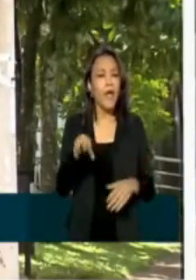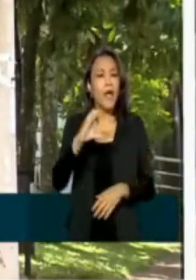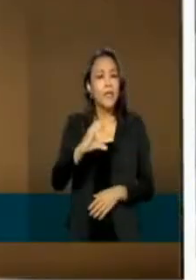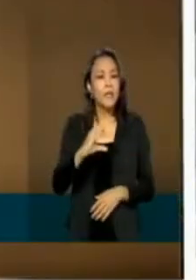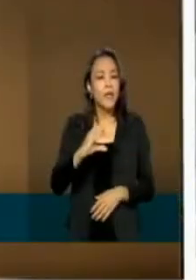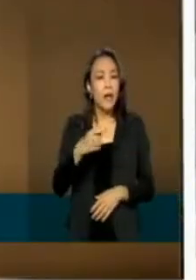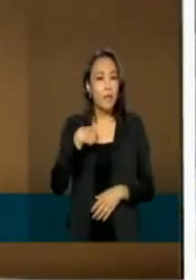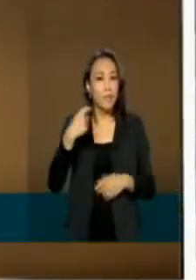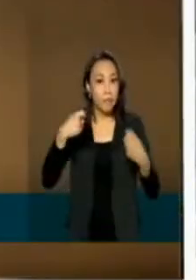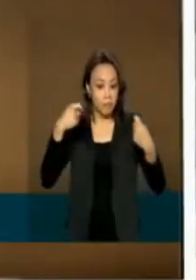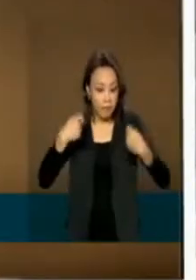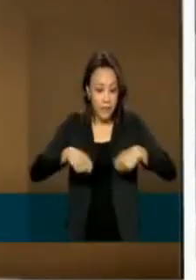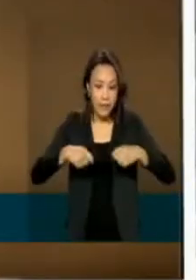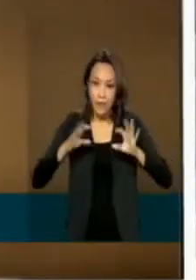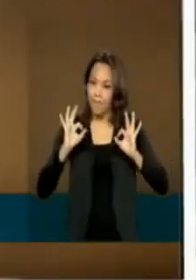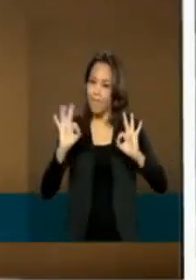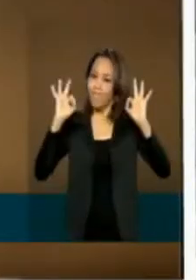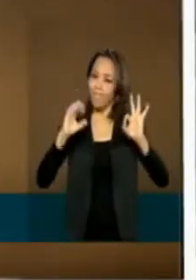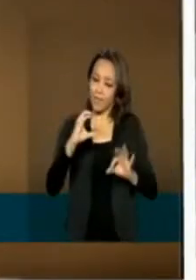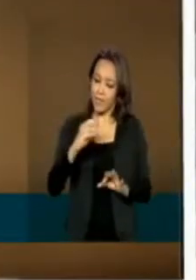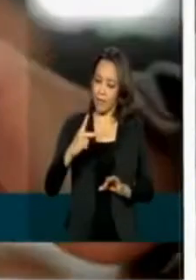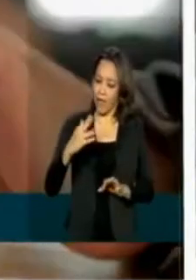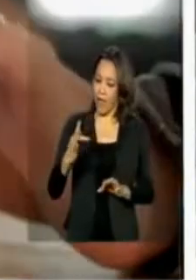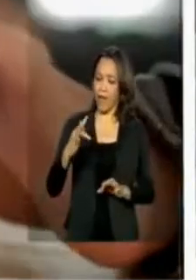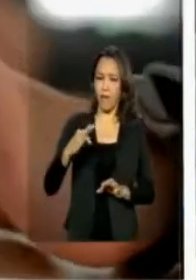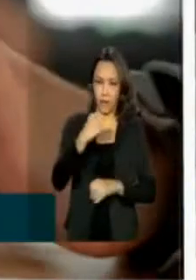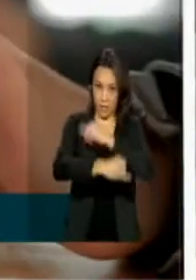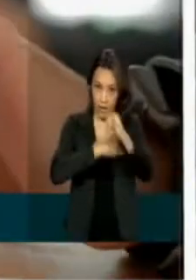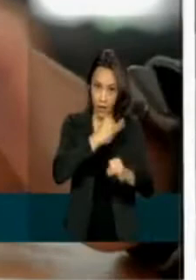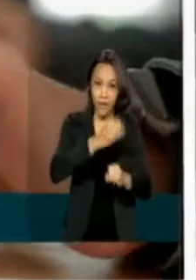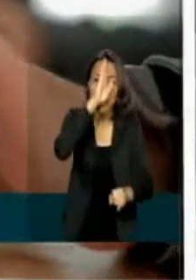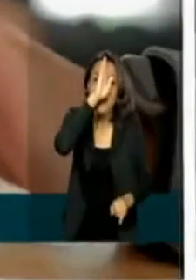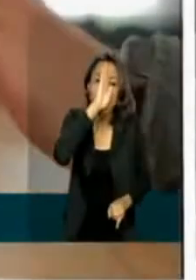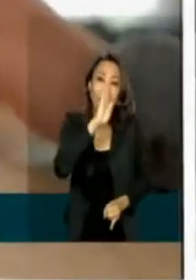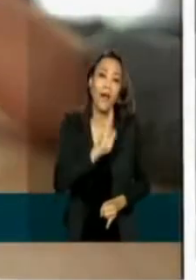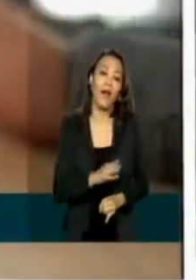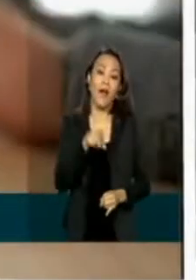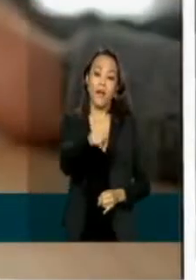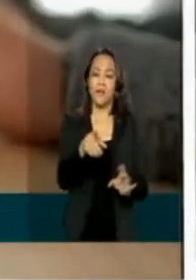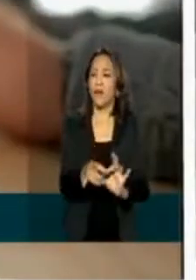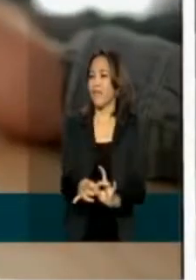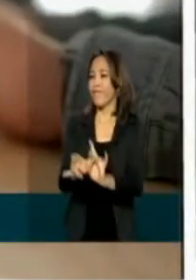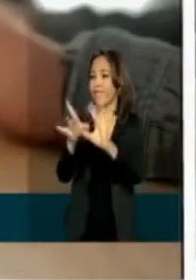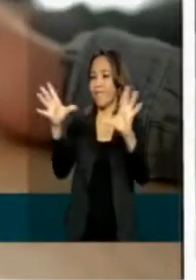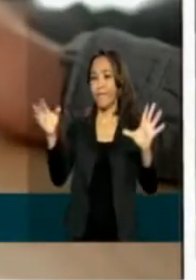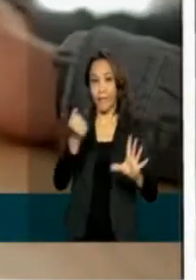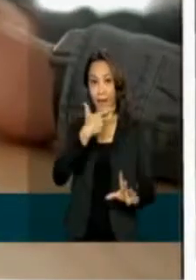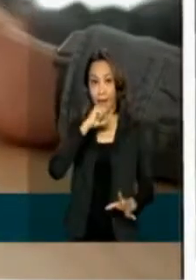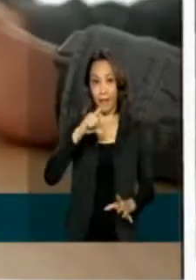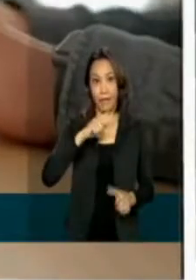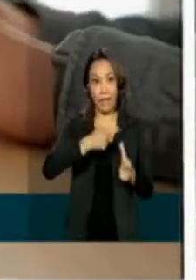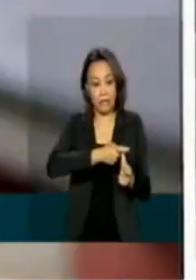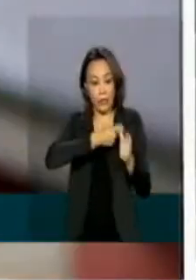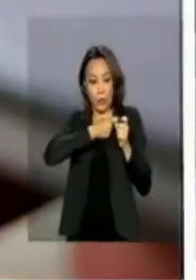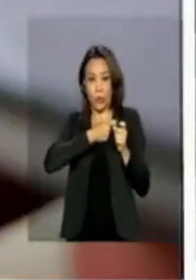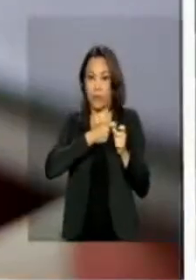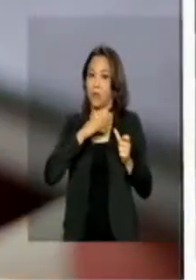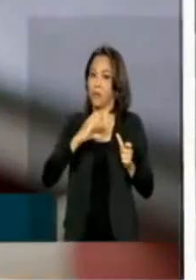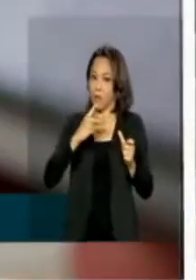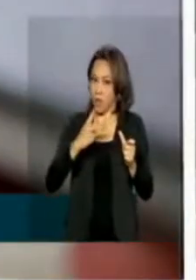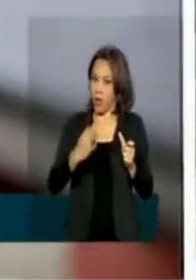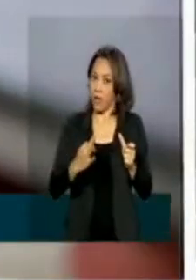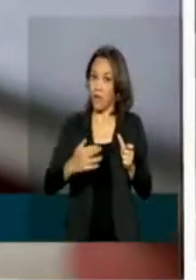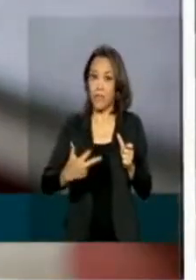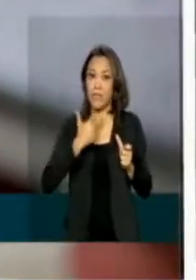Você que tem pendência no cadastro do CPF, que é ali aquele cadastro de pessoa física, pode inclusive regularizar